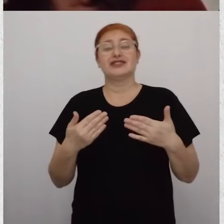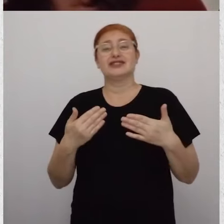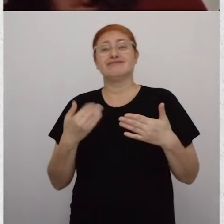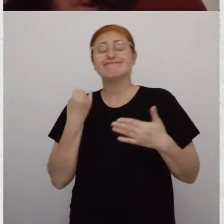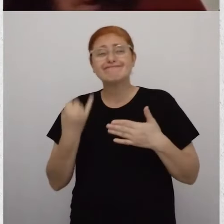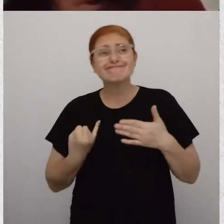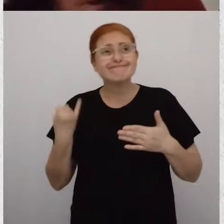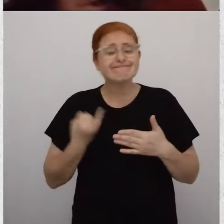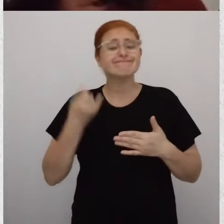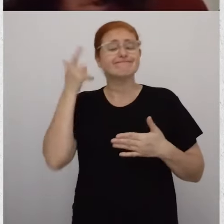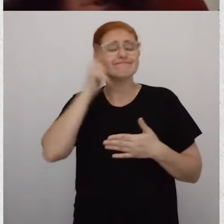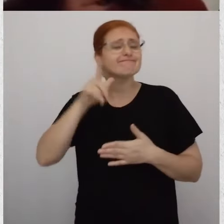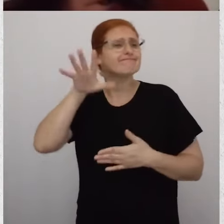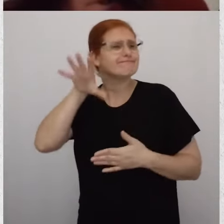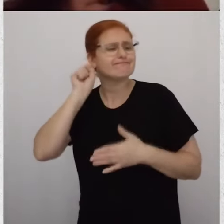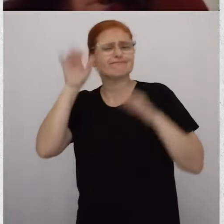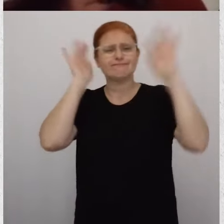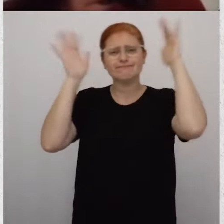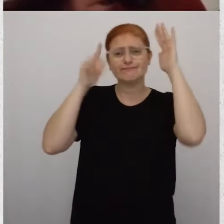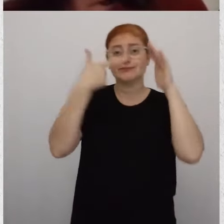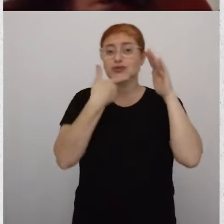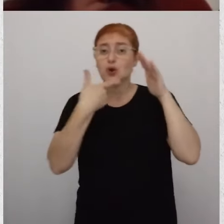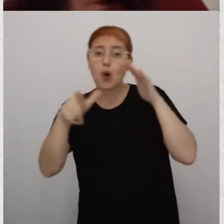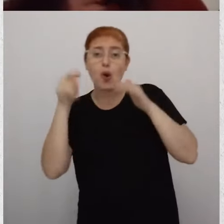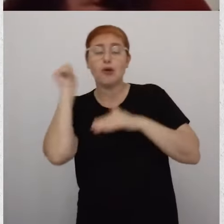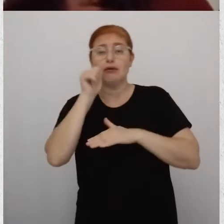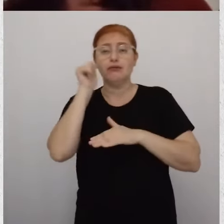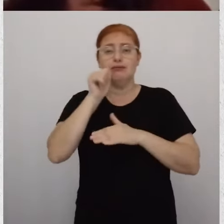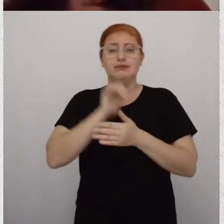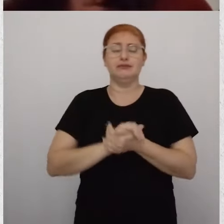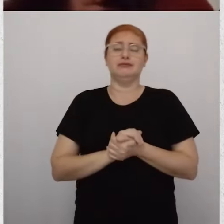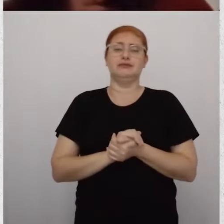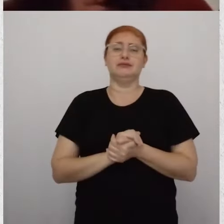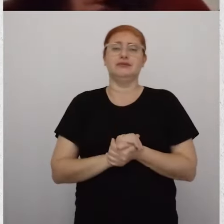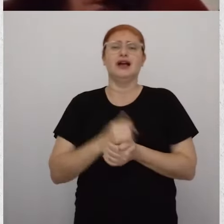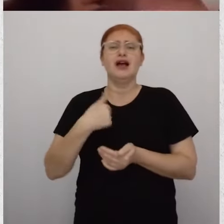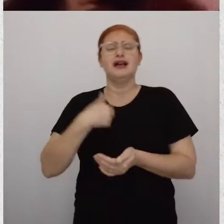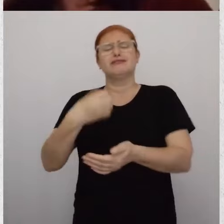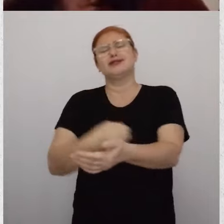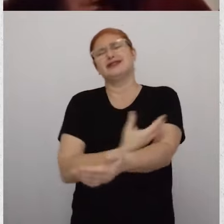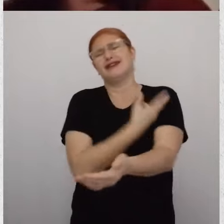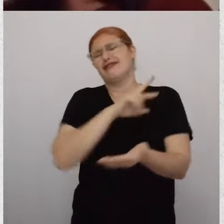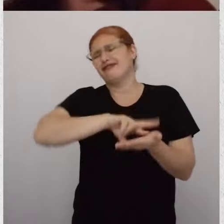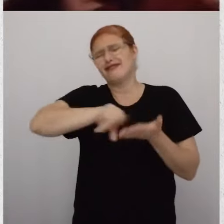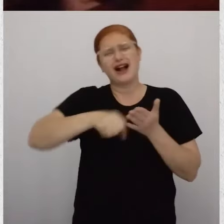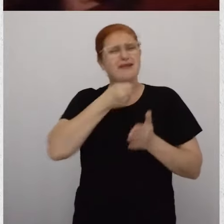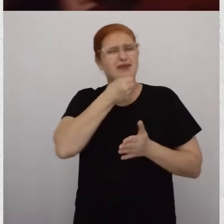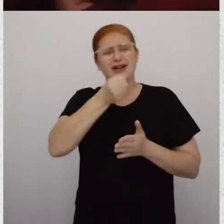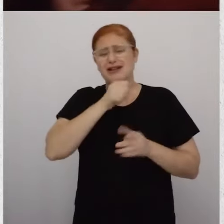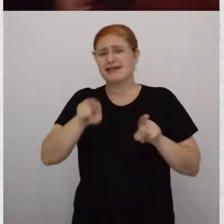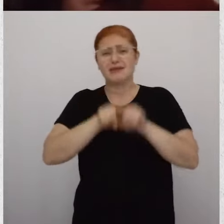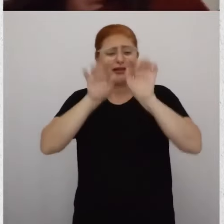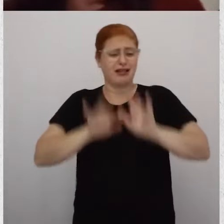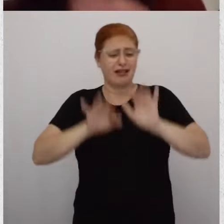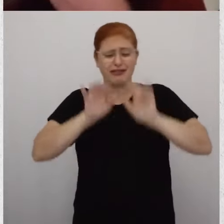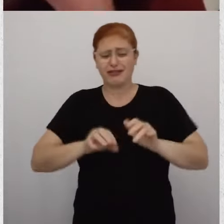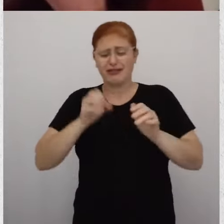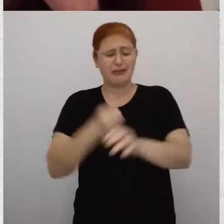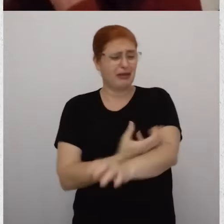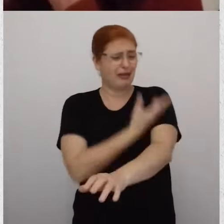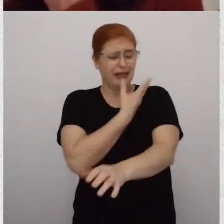poder ouvir, assim, as reflexões de outras companheiras. Me emocionei em várias entrevistas, me emocionei transcrevendo, me